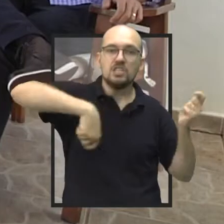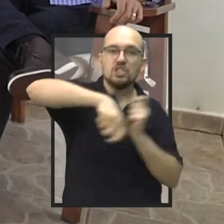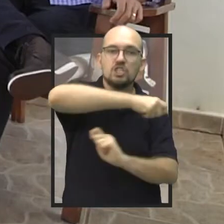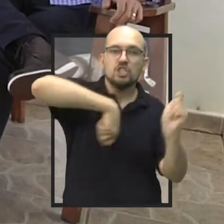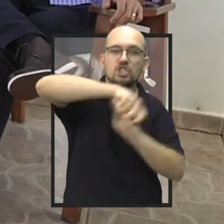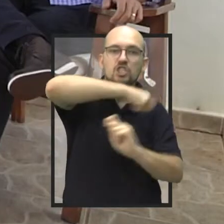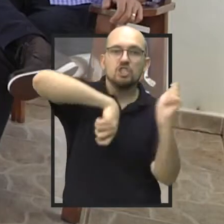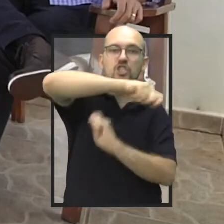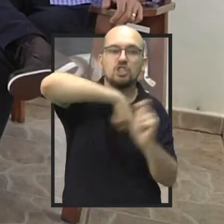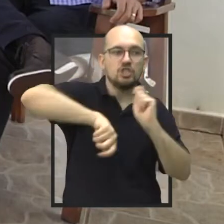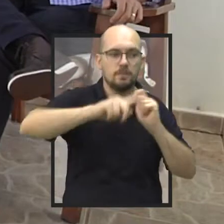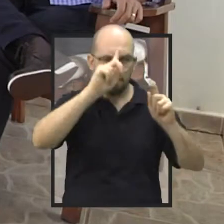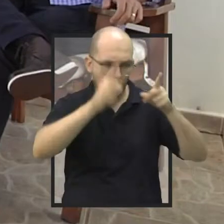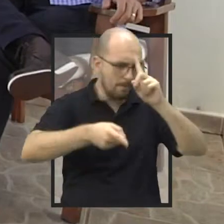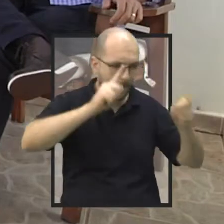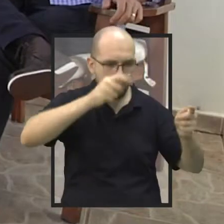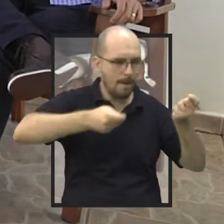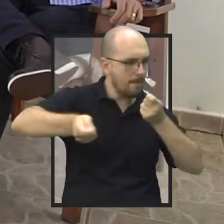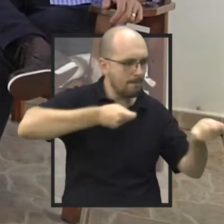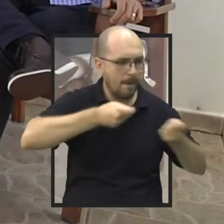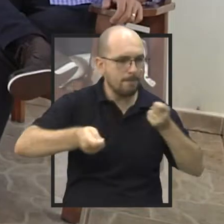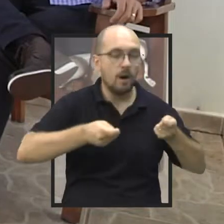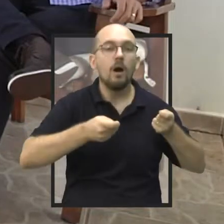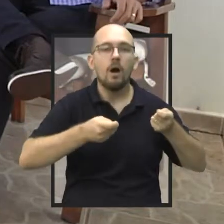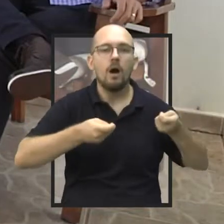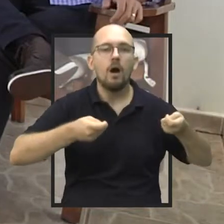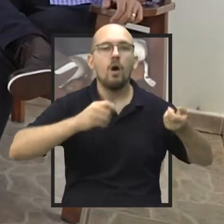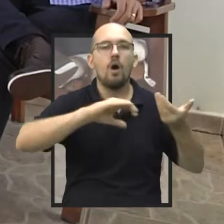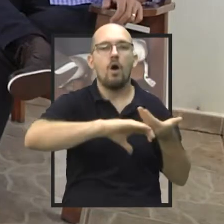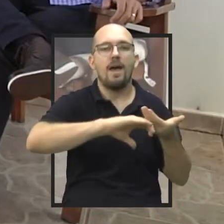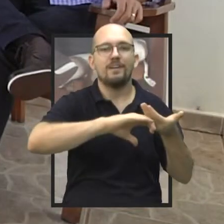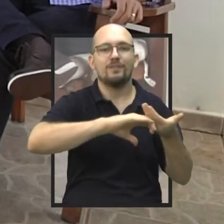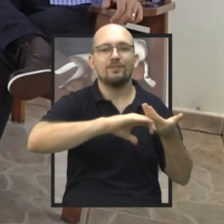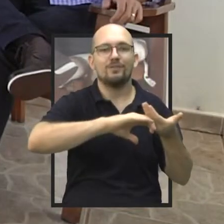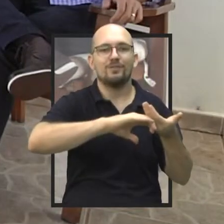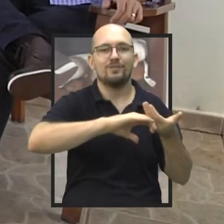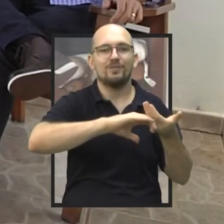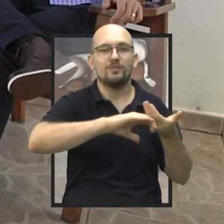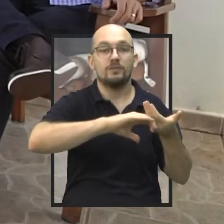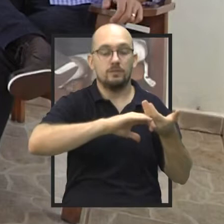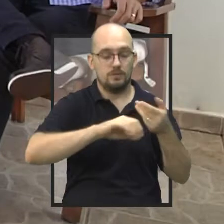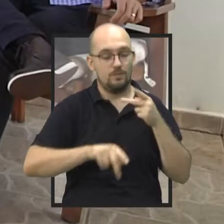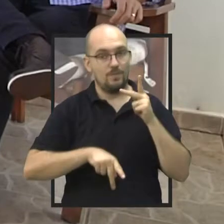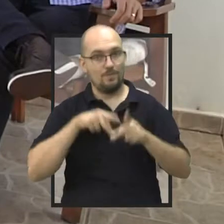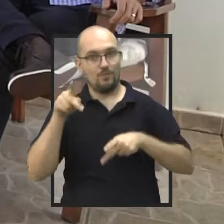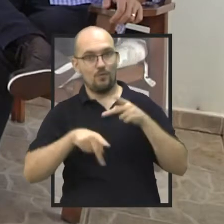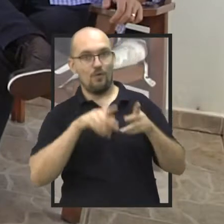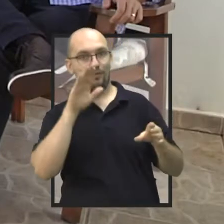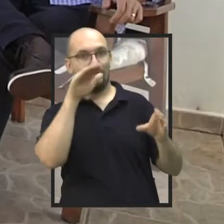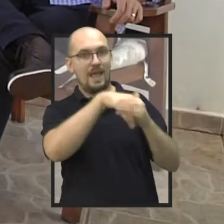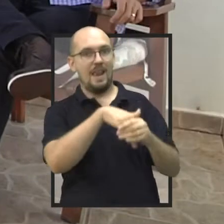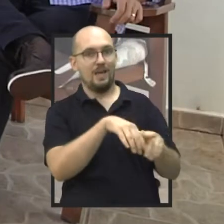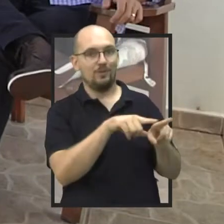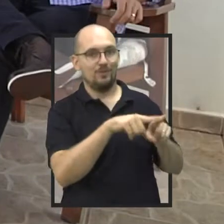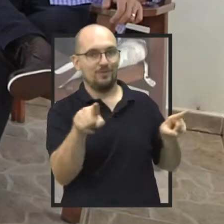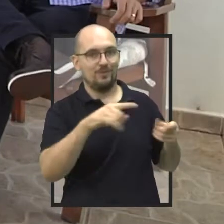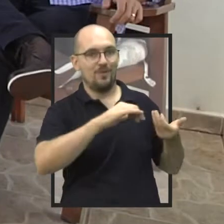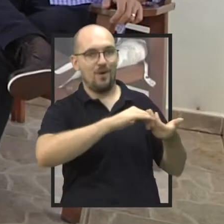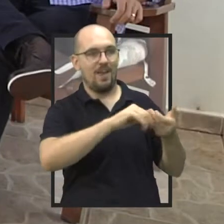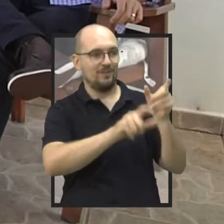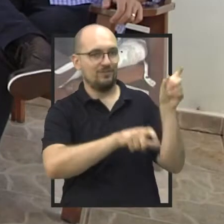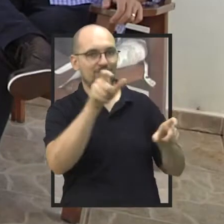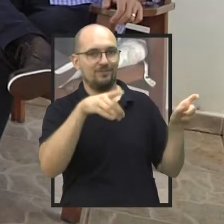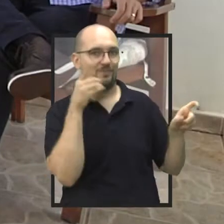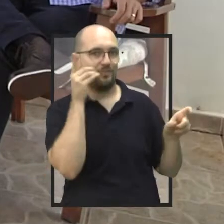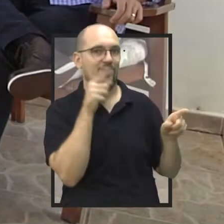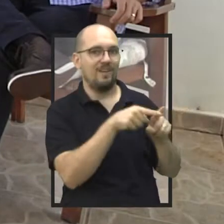o Brasil? É o Congresso, mas eleito pelo povo. Eleito pelo